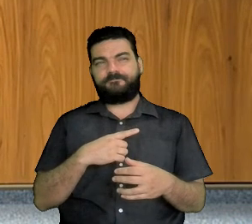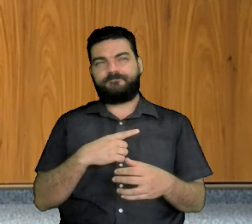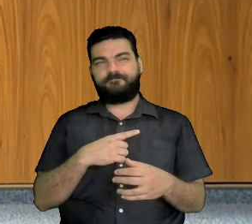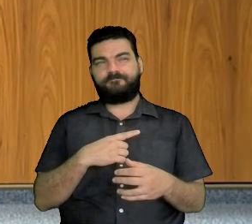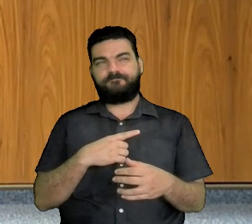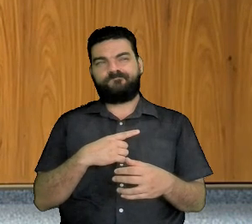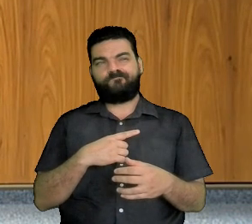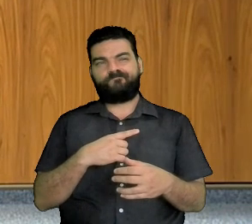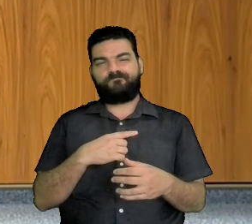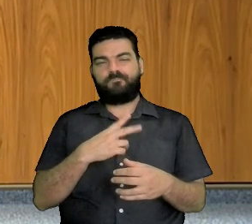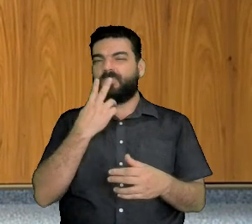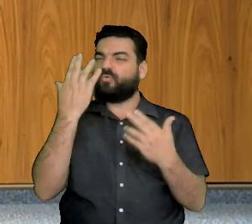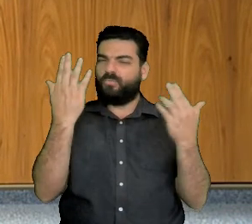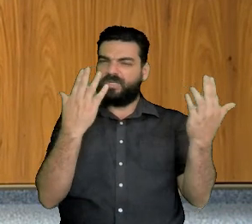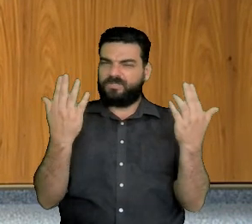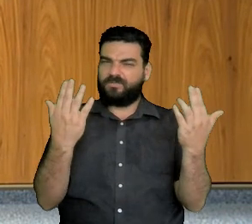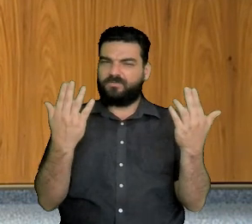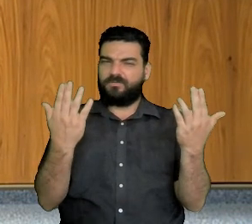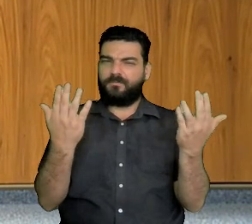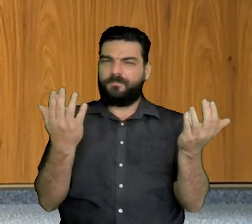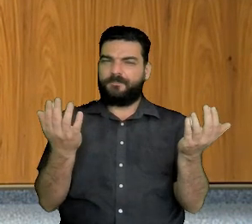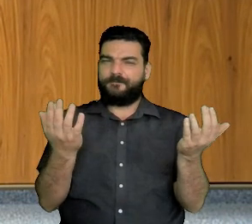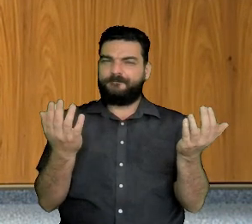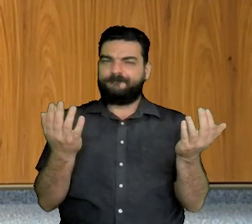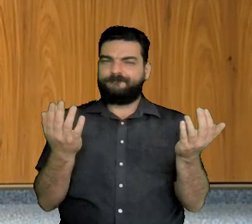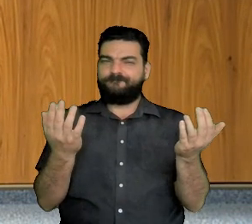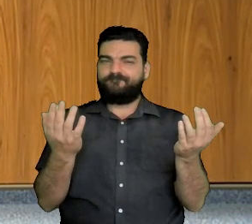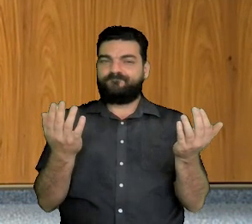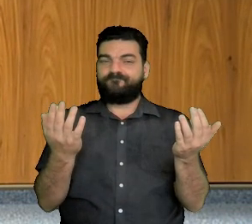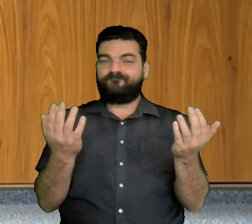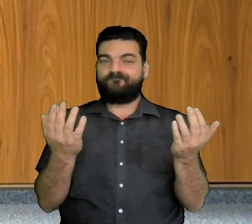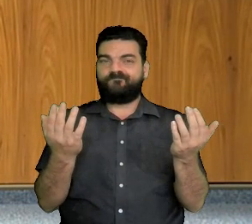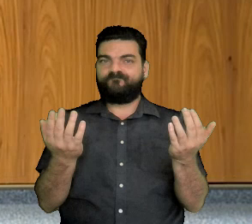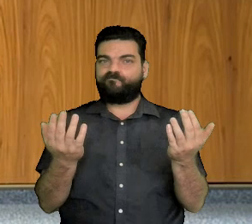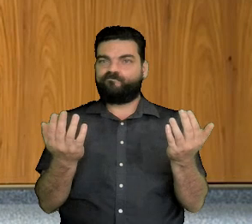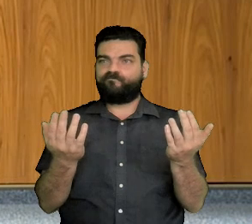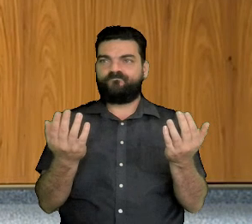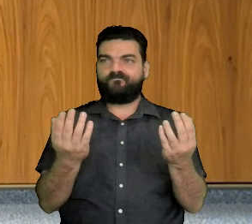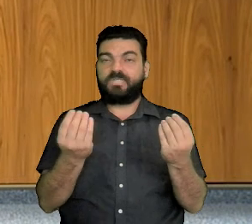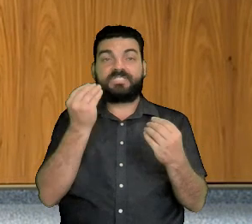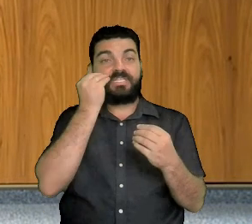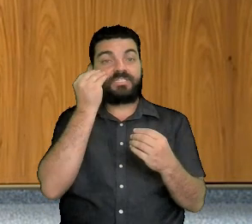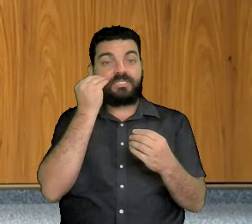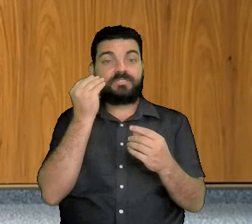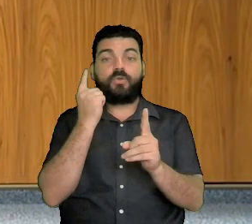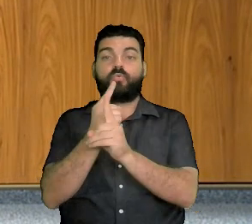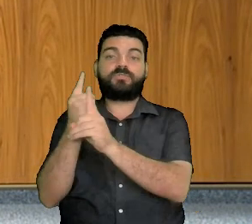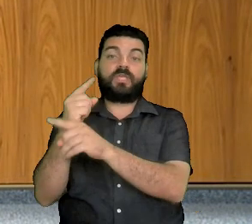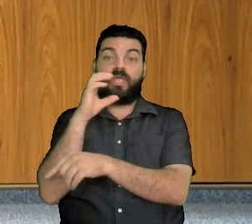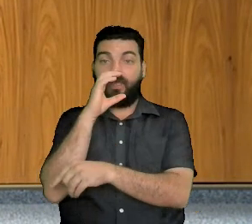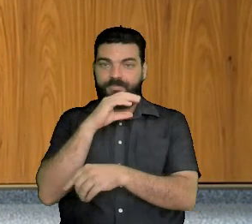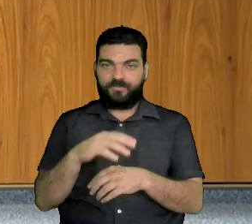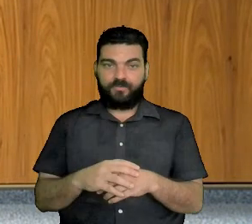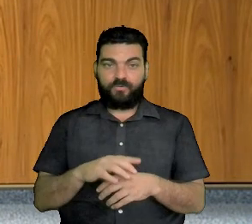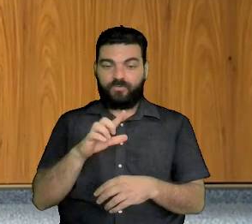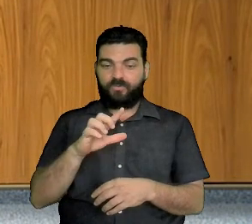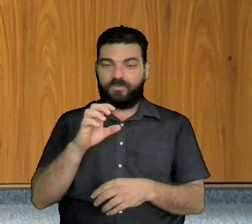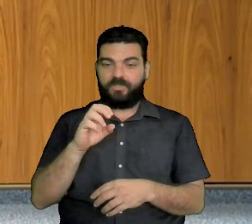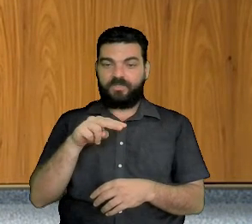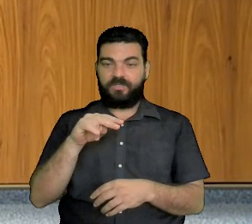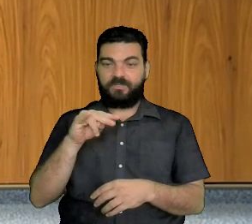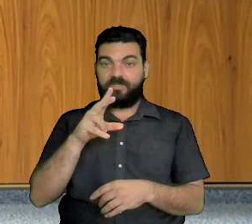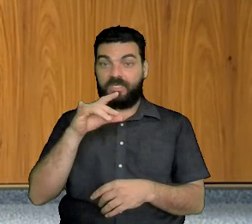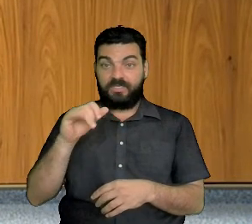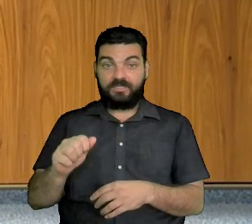outra qualidade, vamos dizer assim, que é um adiantamento da recuperação de ativos. O acordo de leniência ele